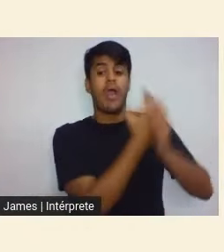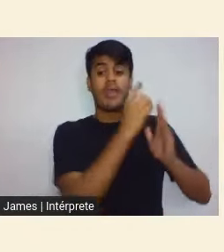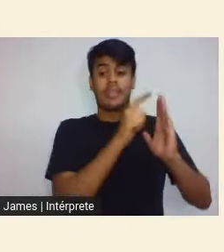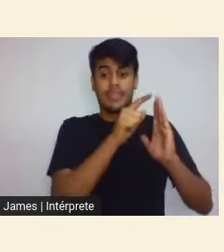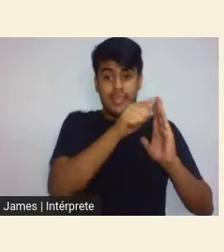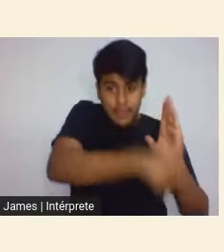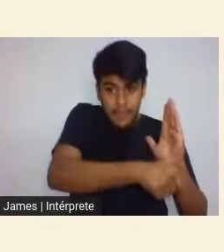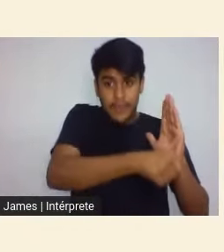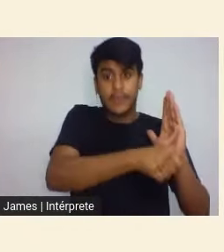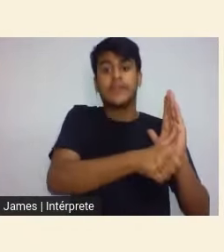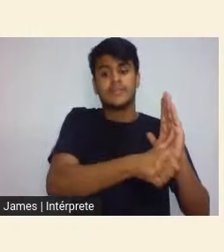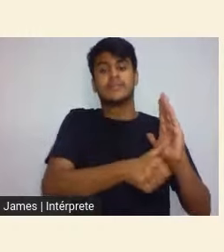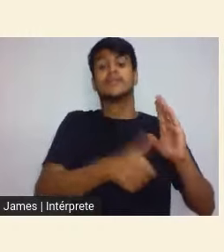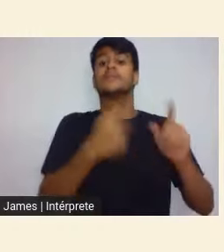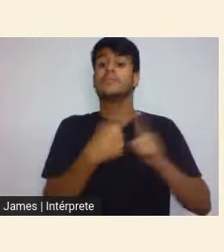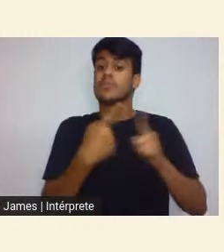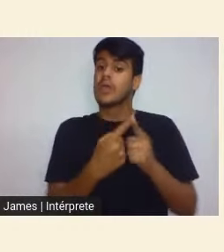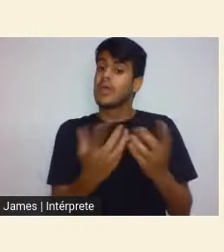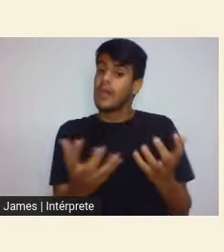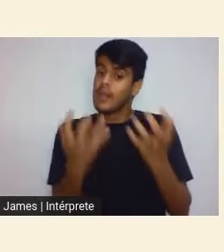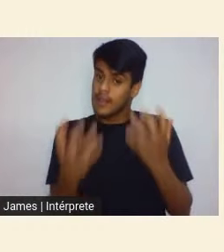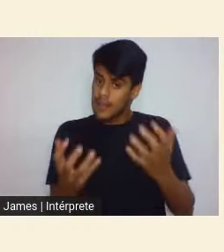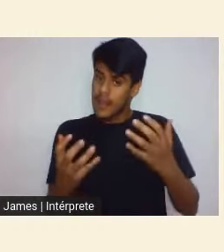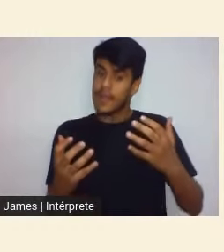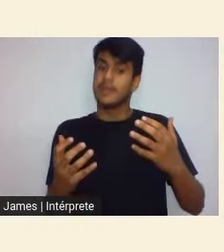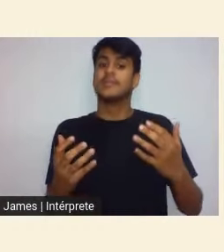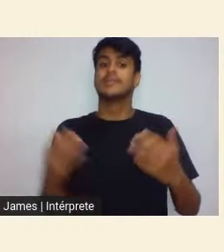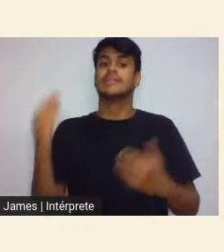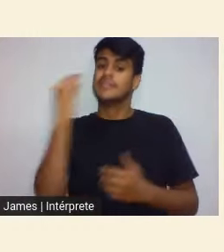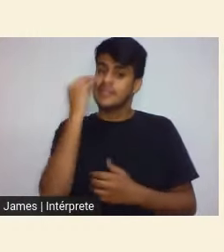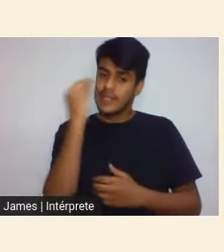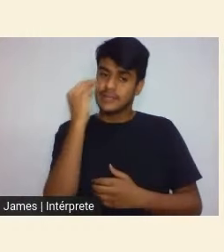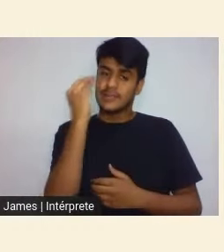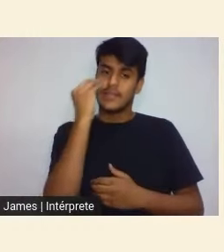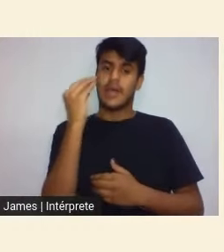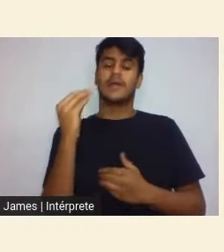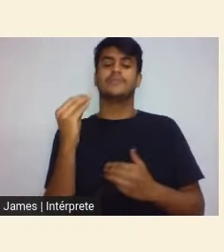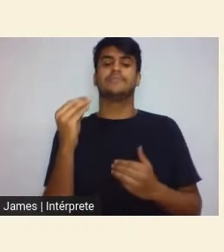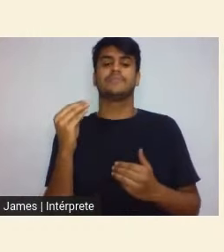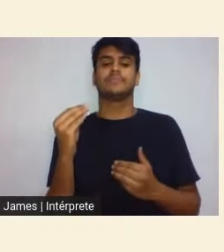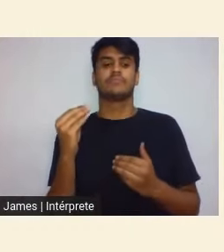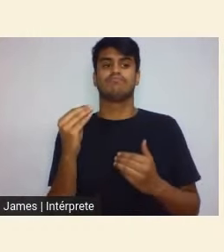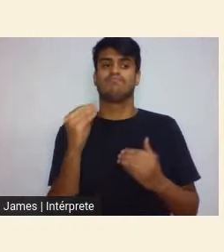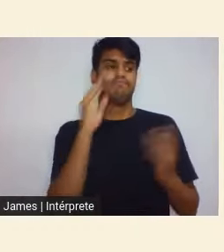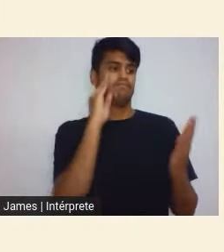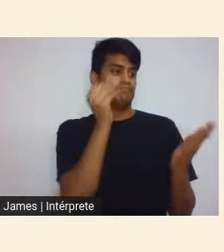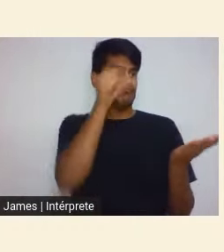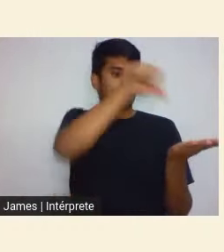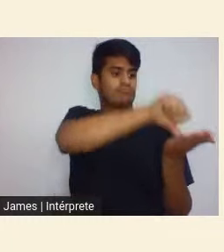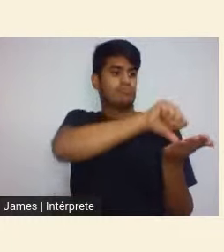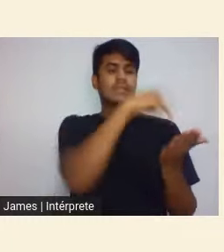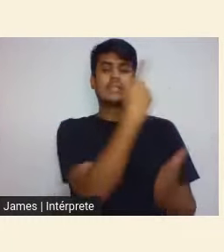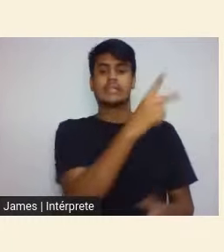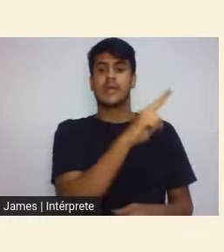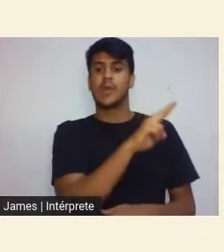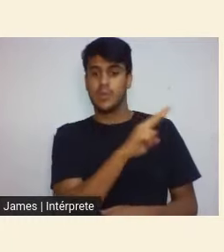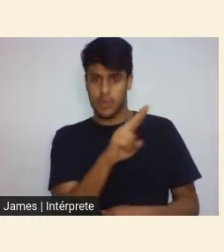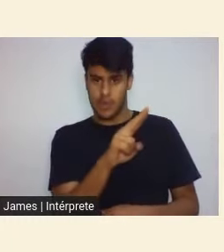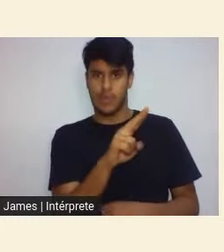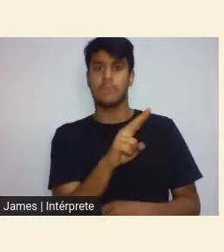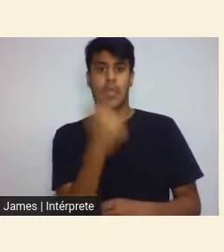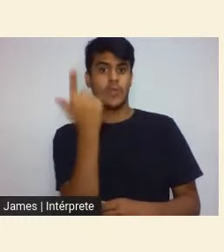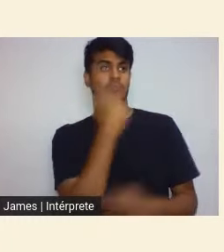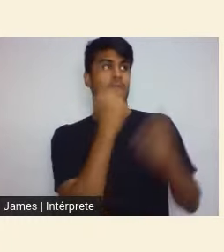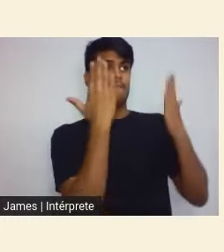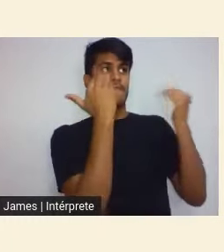né, visando justamente colocá-lo, né, dar centralidade ao seu nome, ao nome de Gilberto Freire,